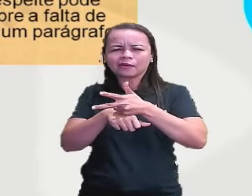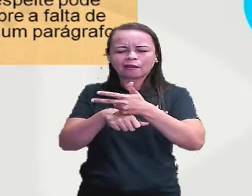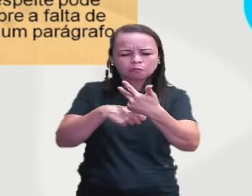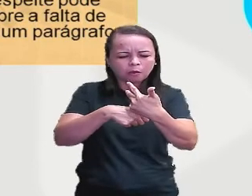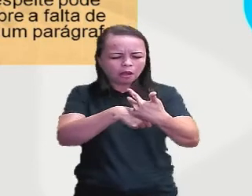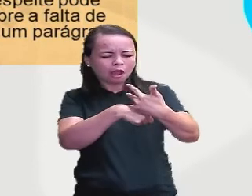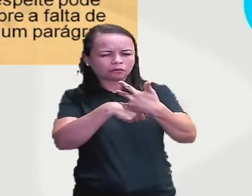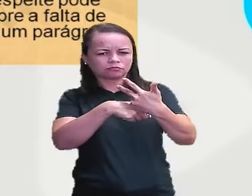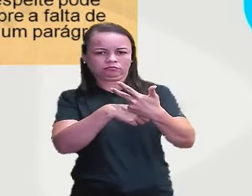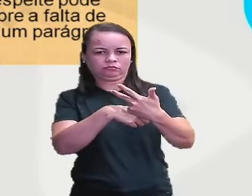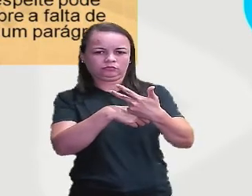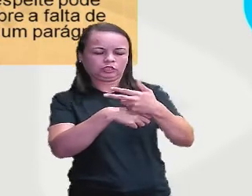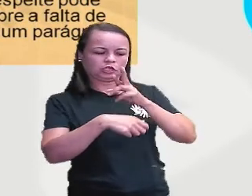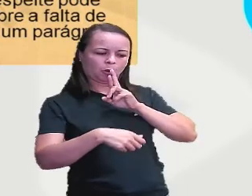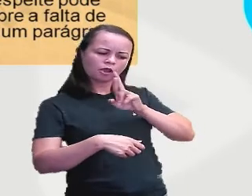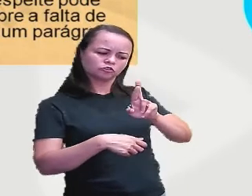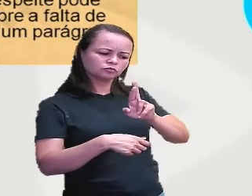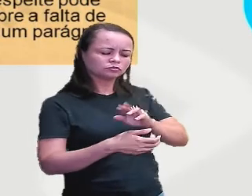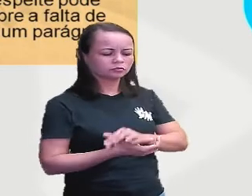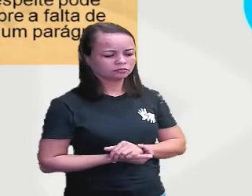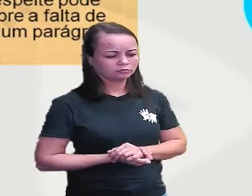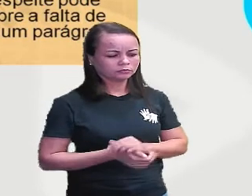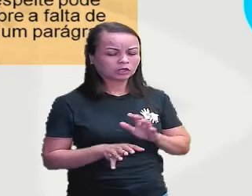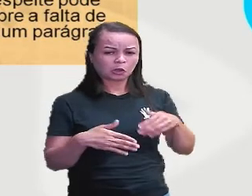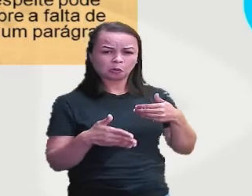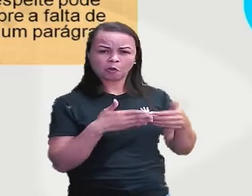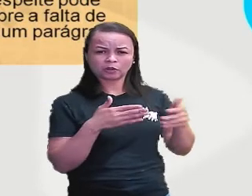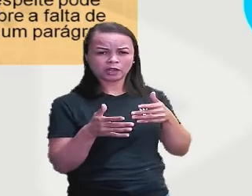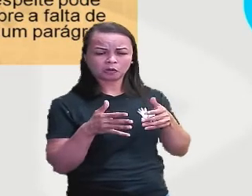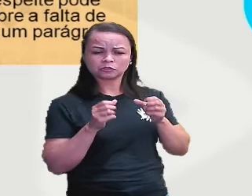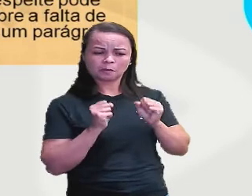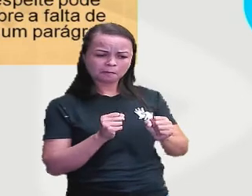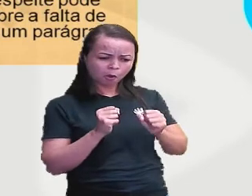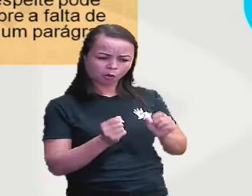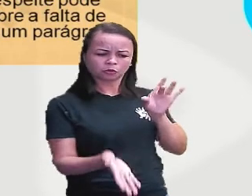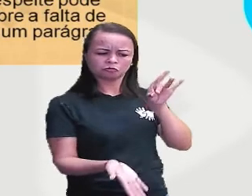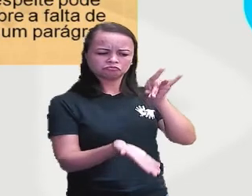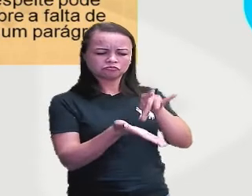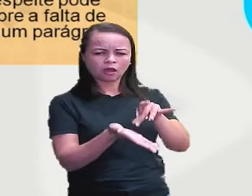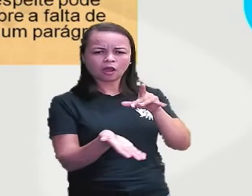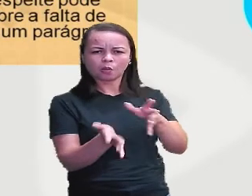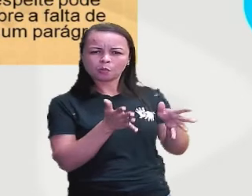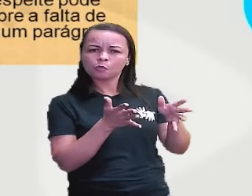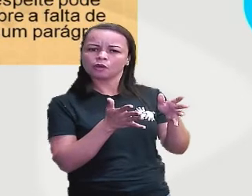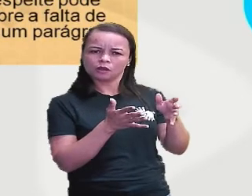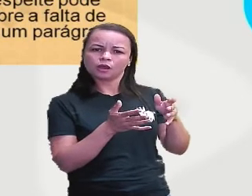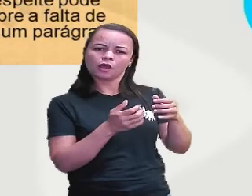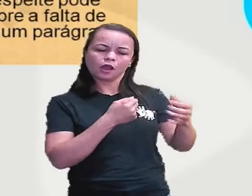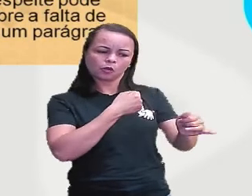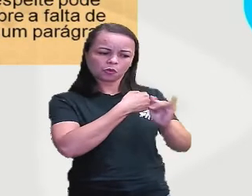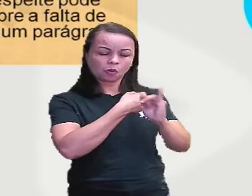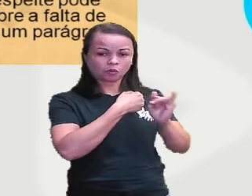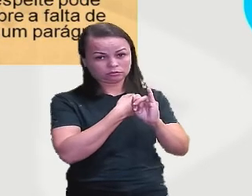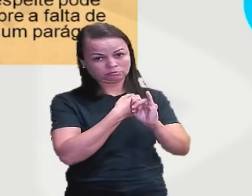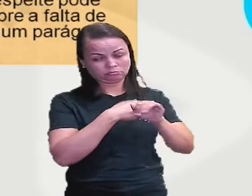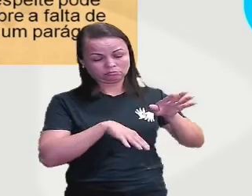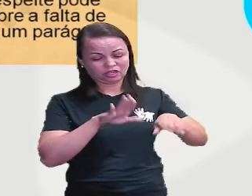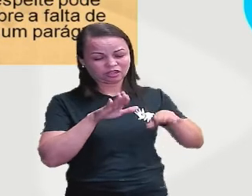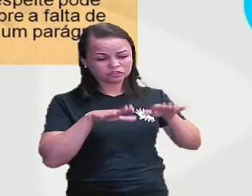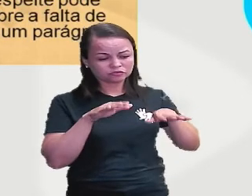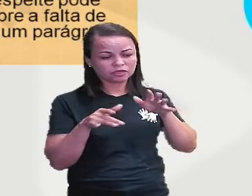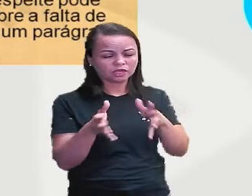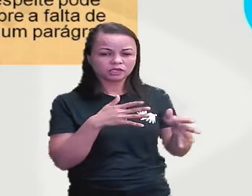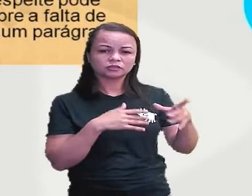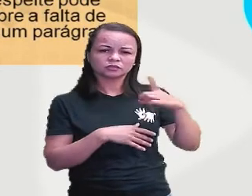a resposta de sempre. Qualquer coisa pode originar uma crônica. Às vezes, há um